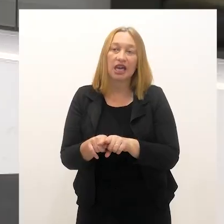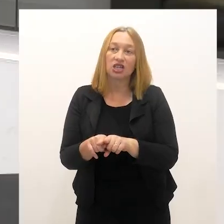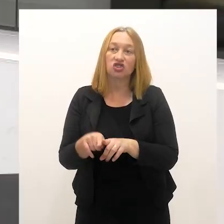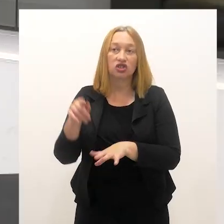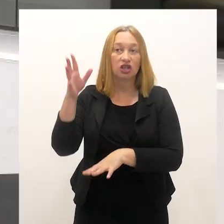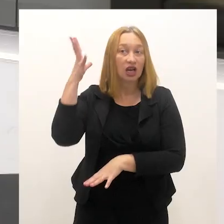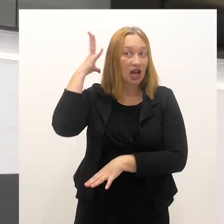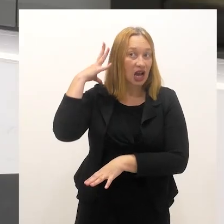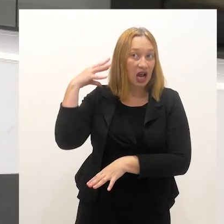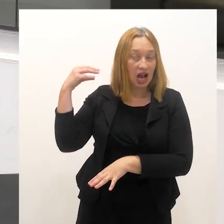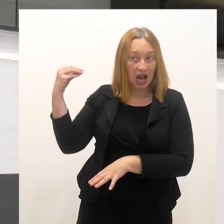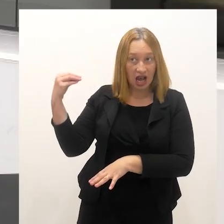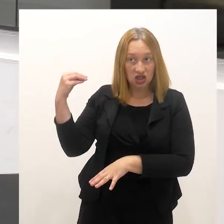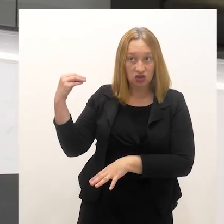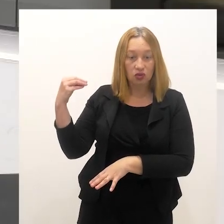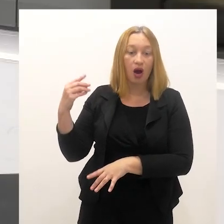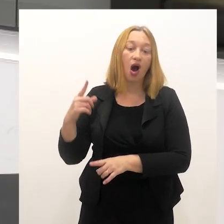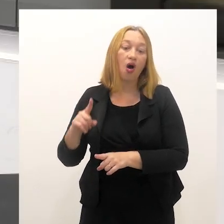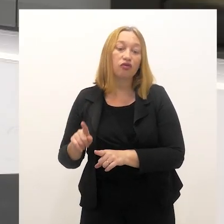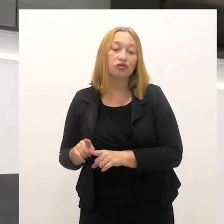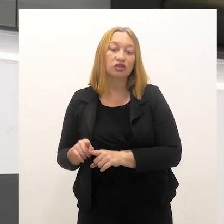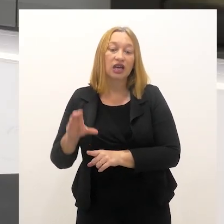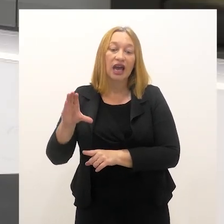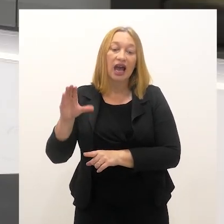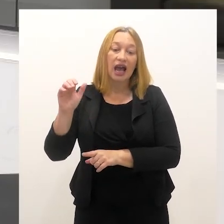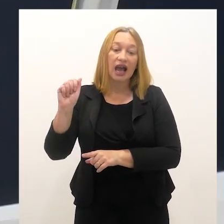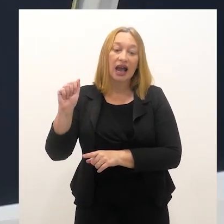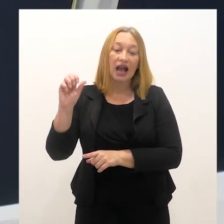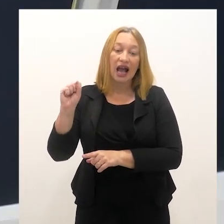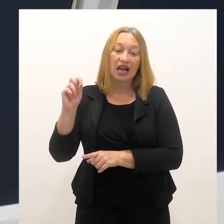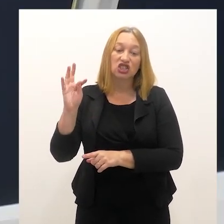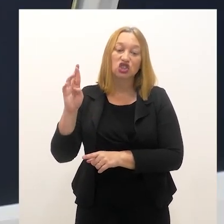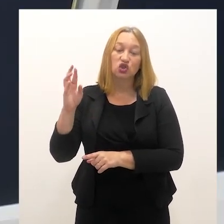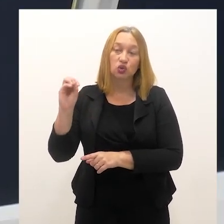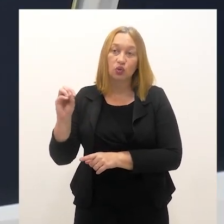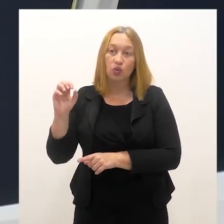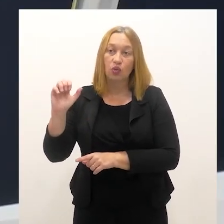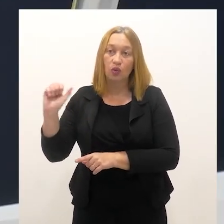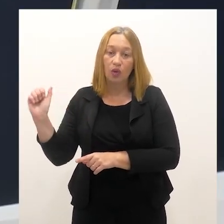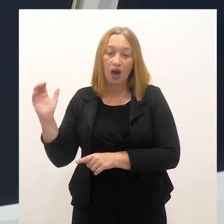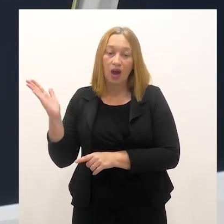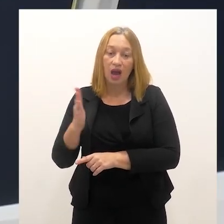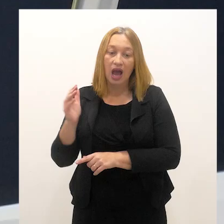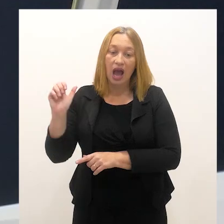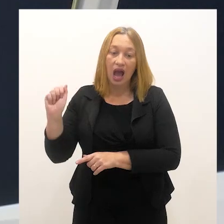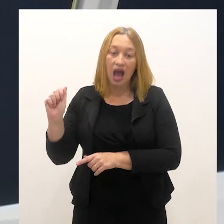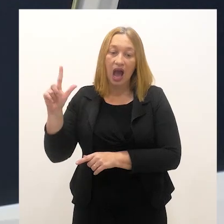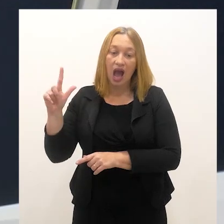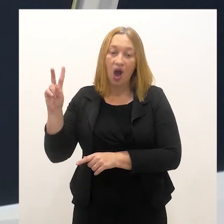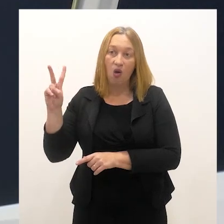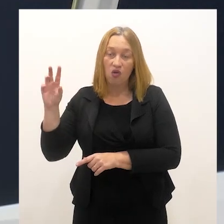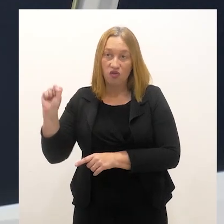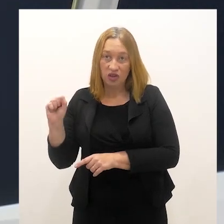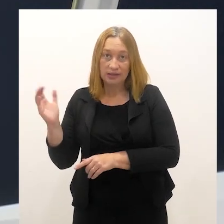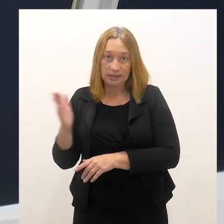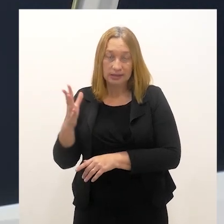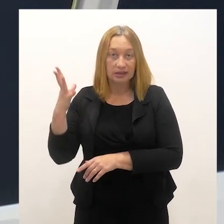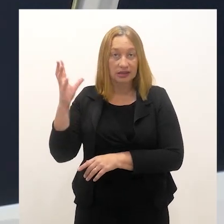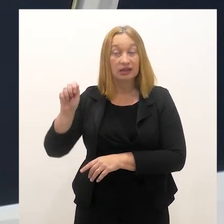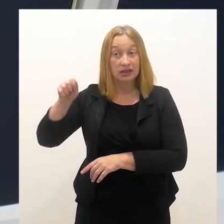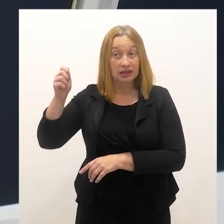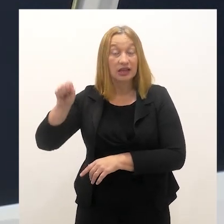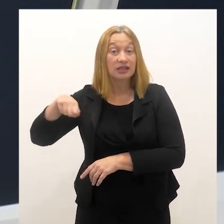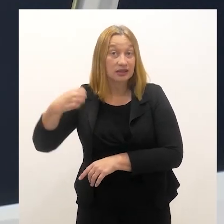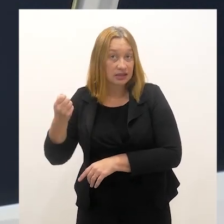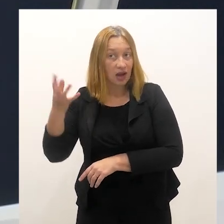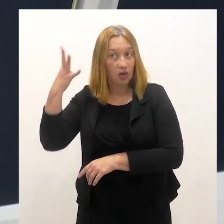crianças, né? E aí tinham livros policiais, podemos dizer, que eram voltados